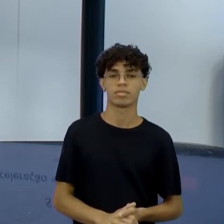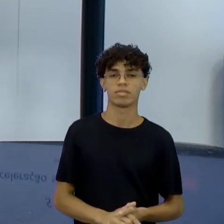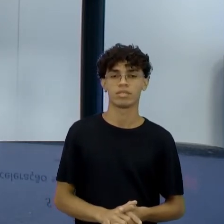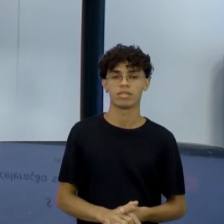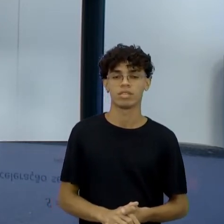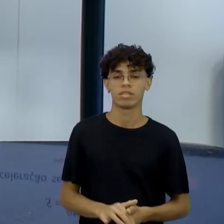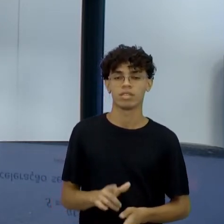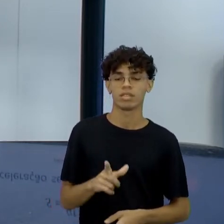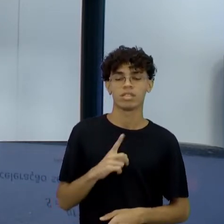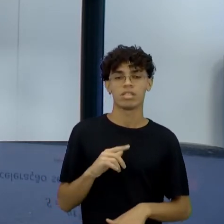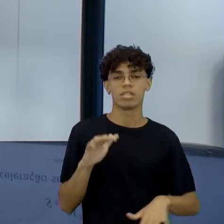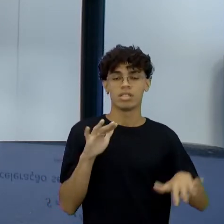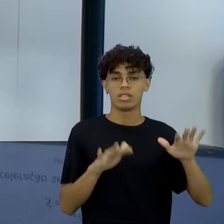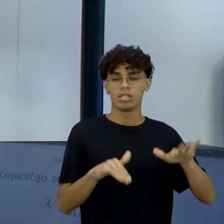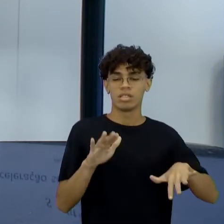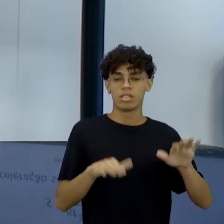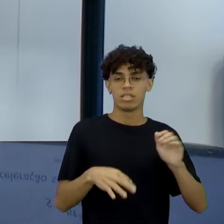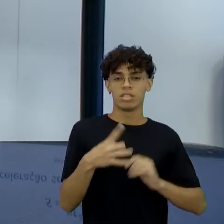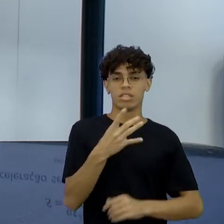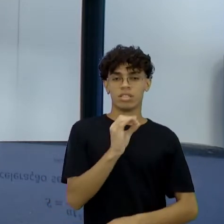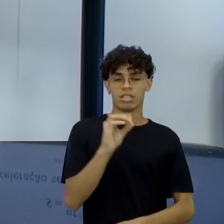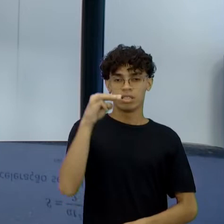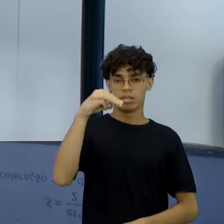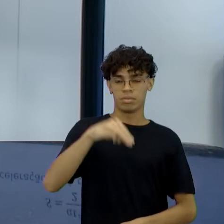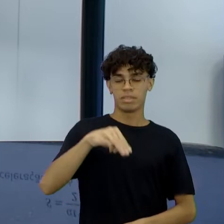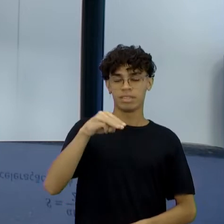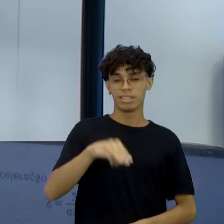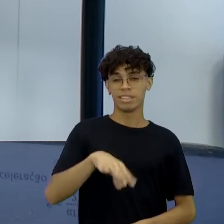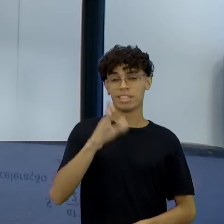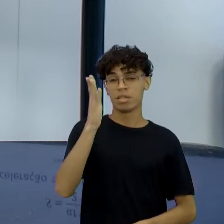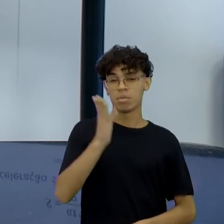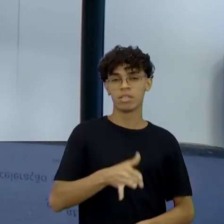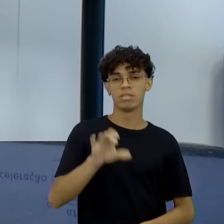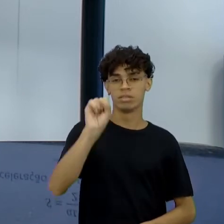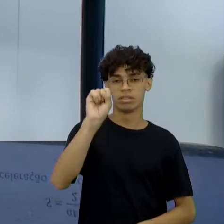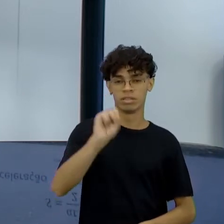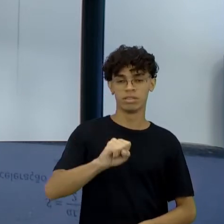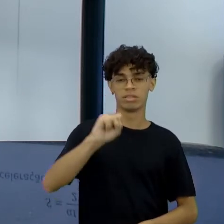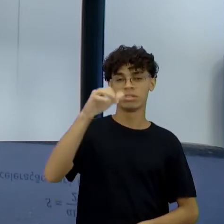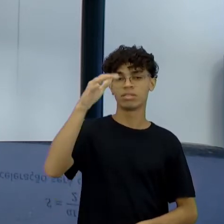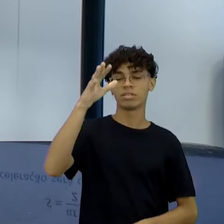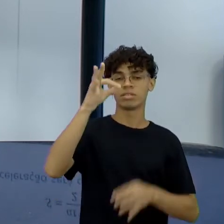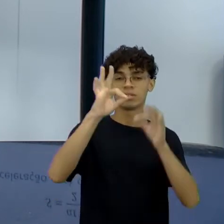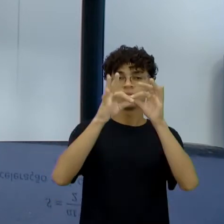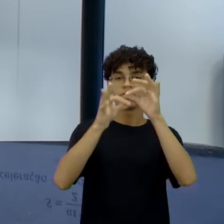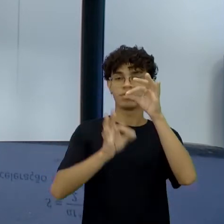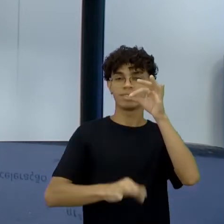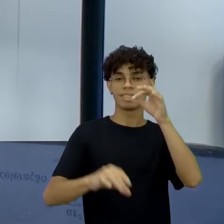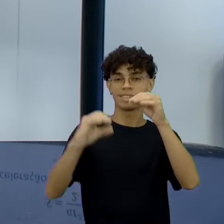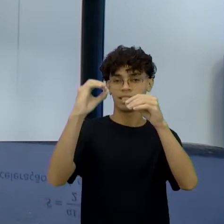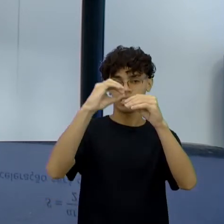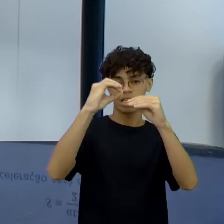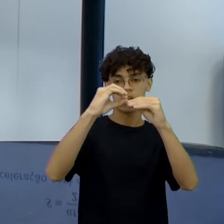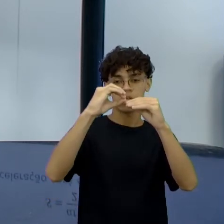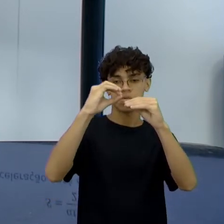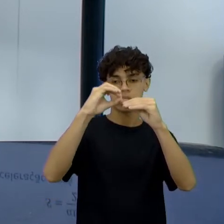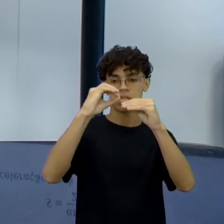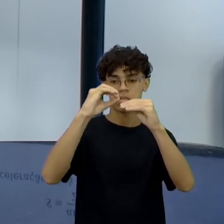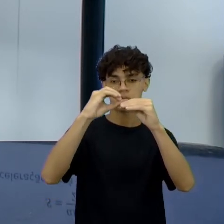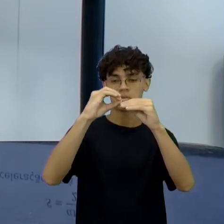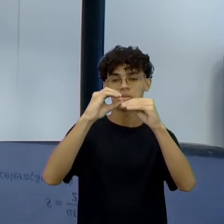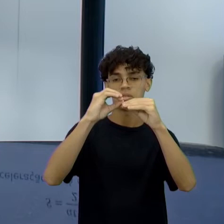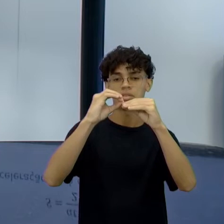aqui aproximadamente 10 metros a cada segundo que passa. Então, a velocidade começou com 0, porque está parado, né?